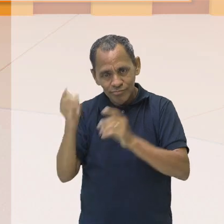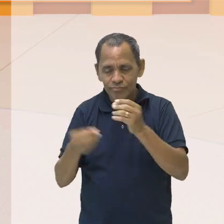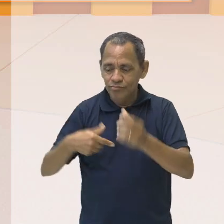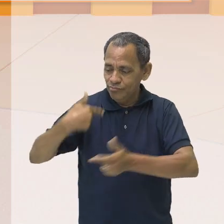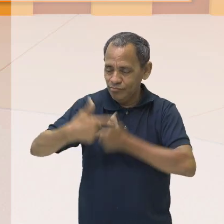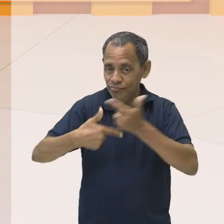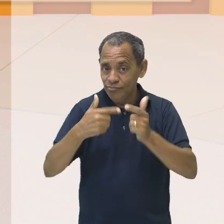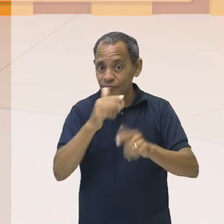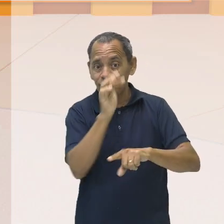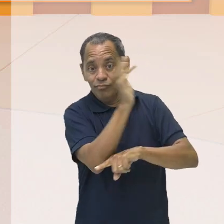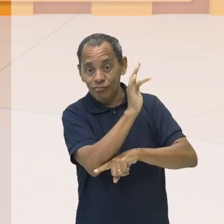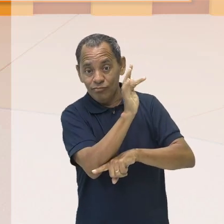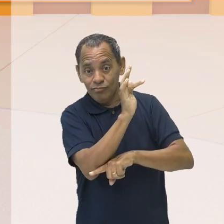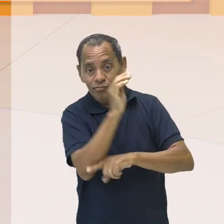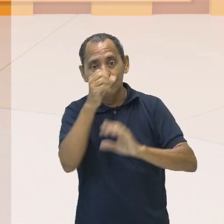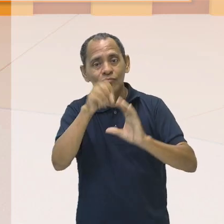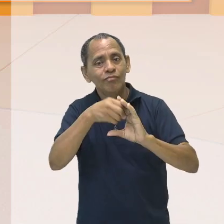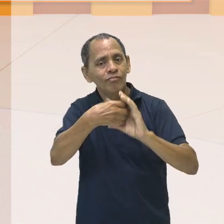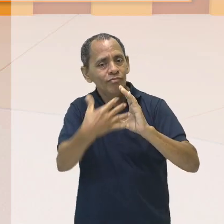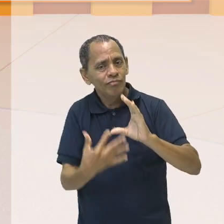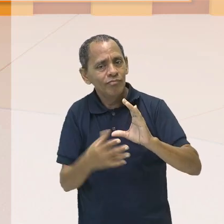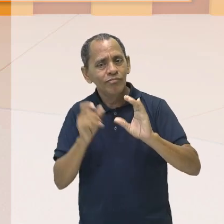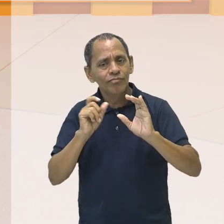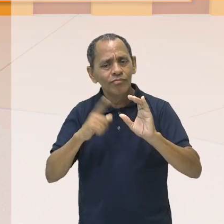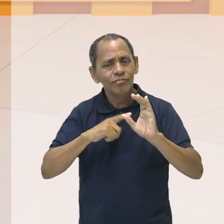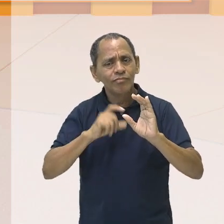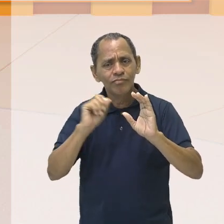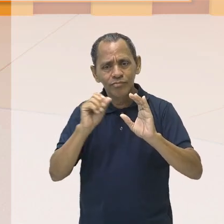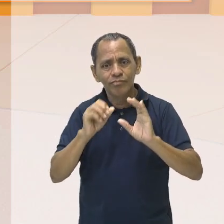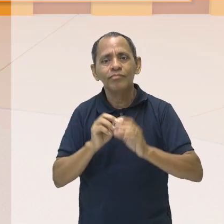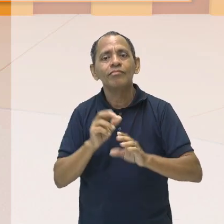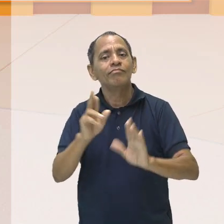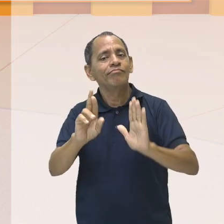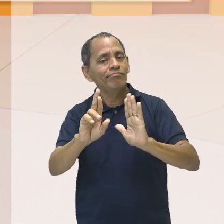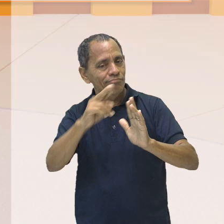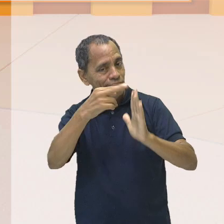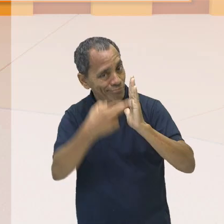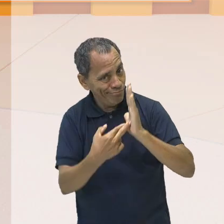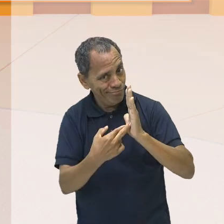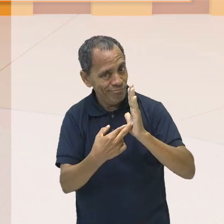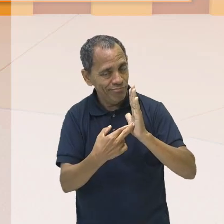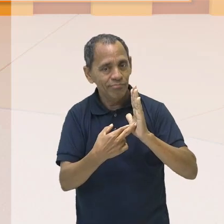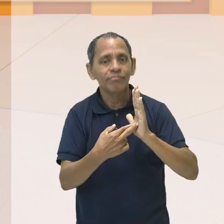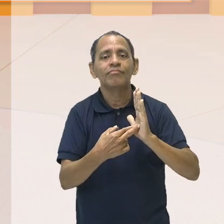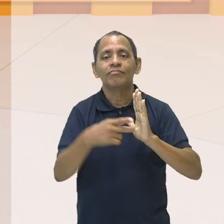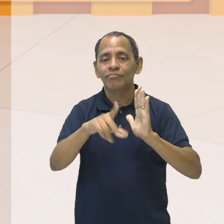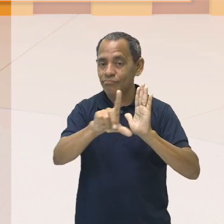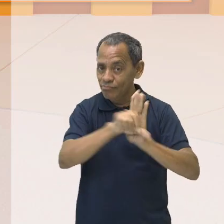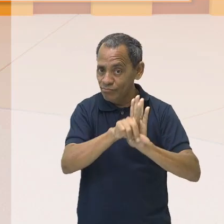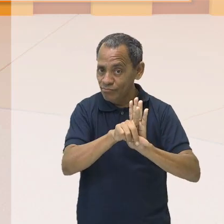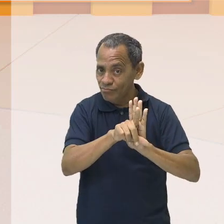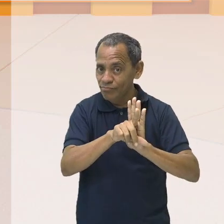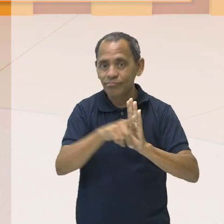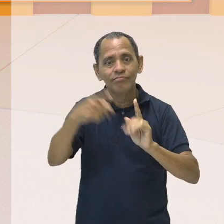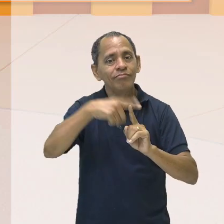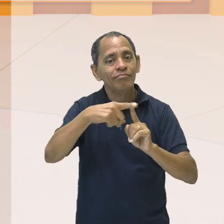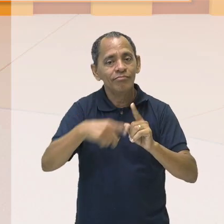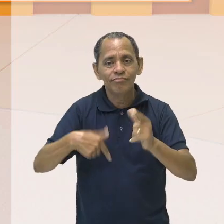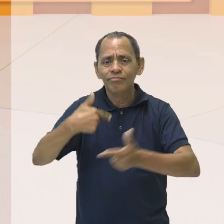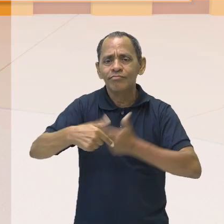formal, ele é caracterizado aqui por ter essa regulamentação, certo? Esse tipo de trabalho, ele